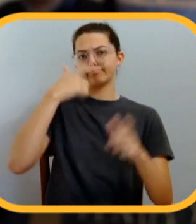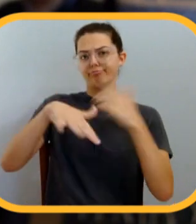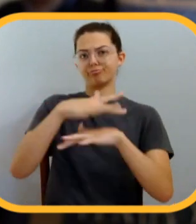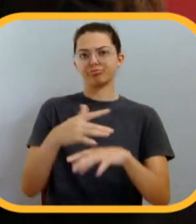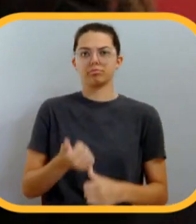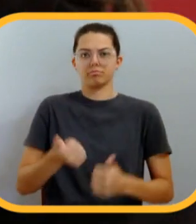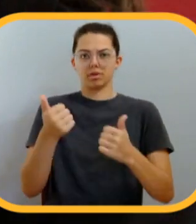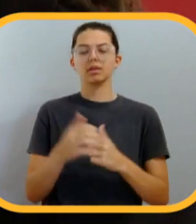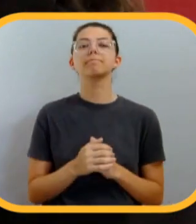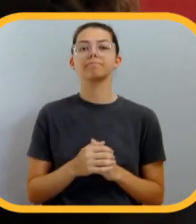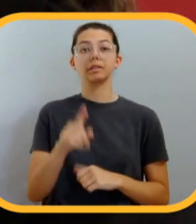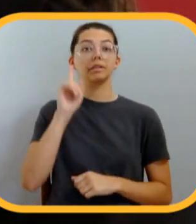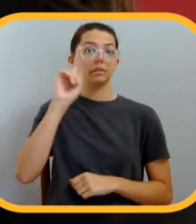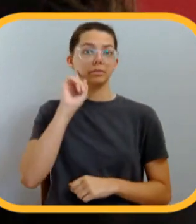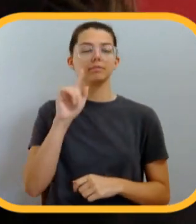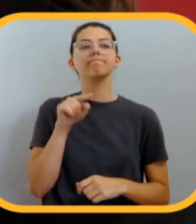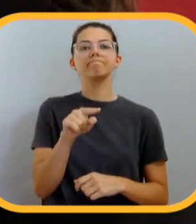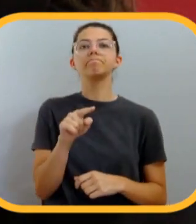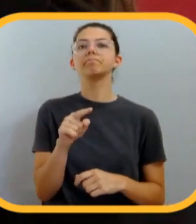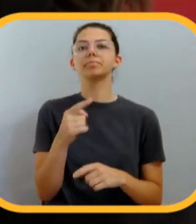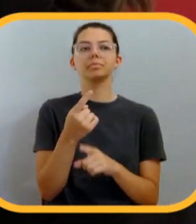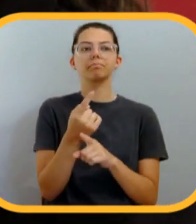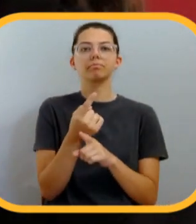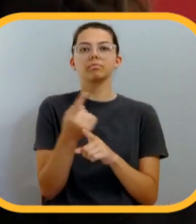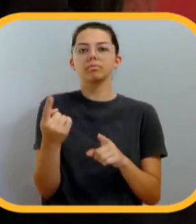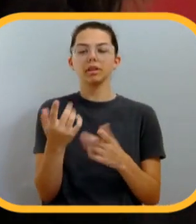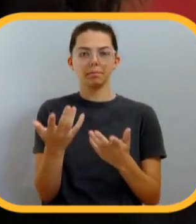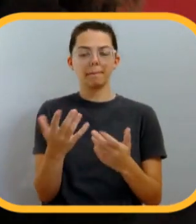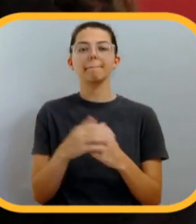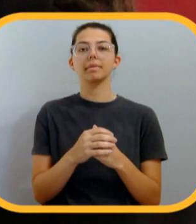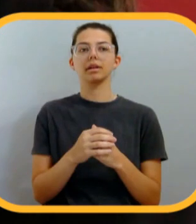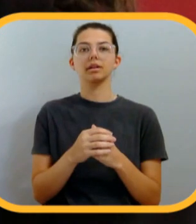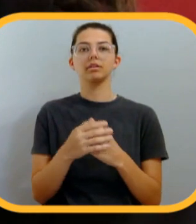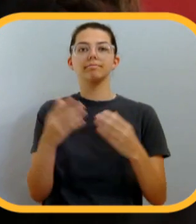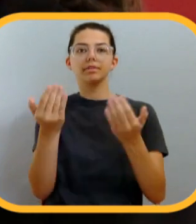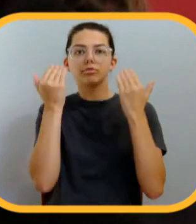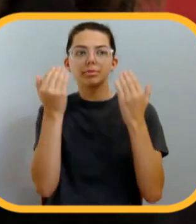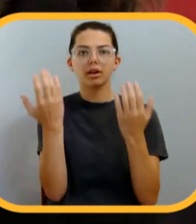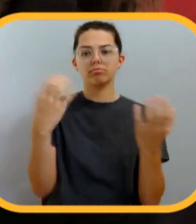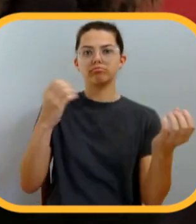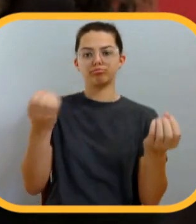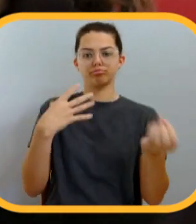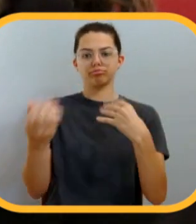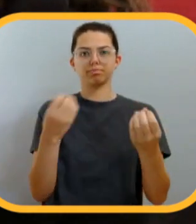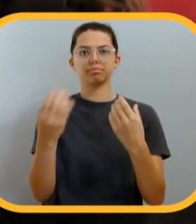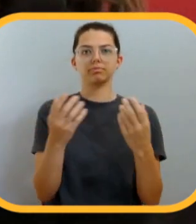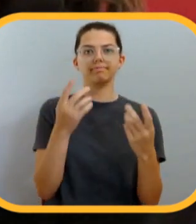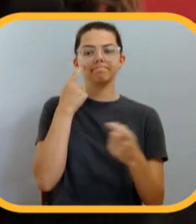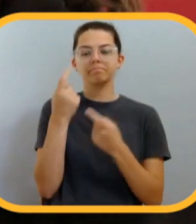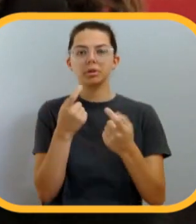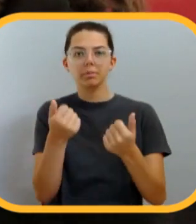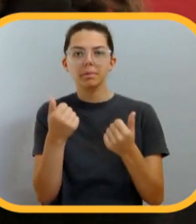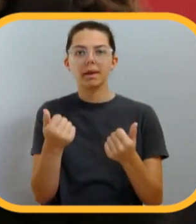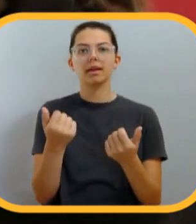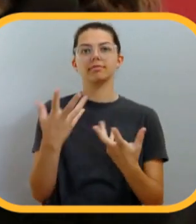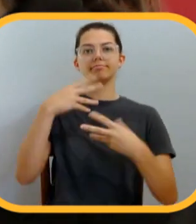nossa cidadania. É extremamente importante conseguir saber navegar na informação, principalmente hoje em dia